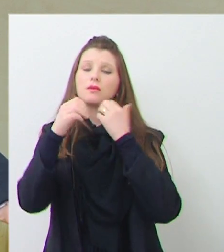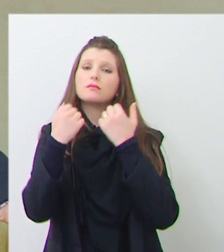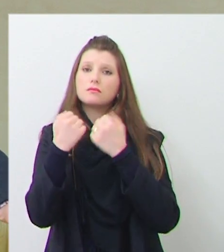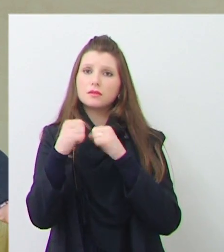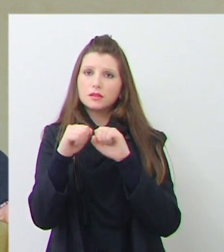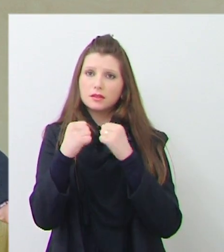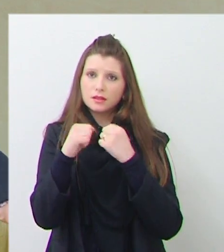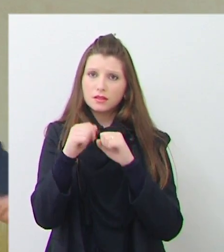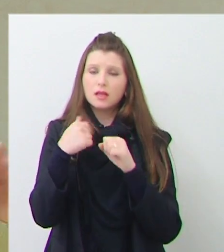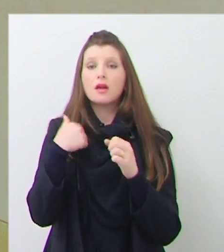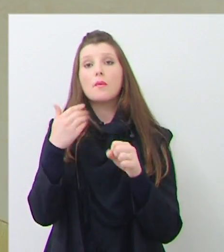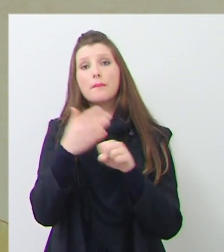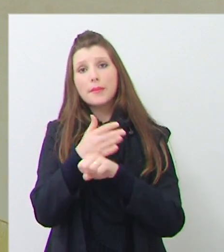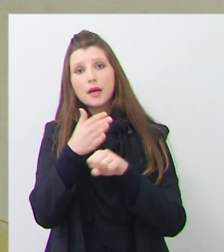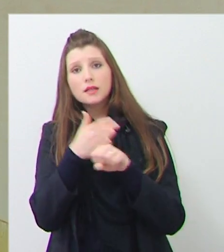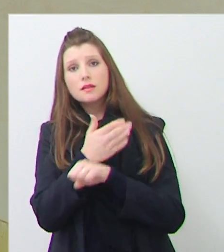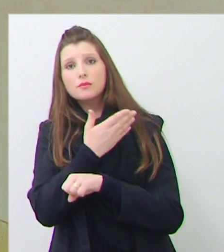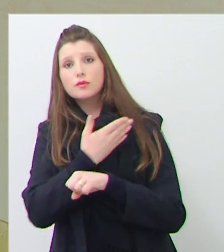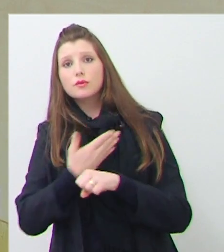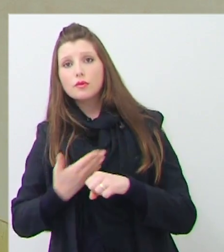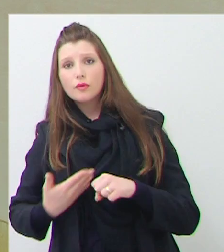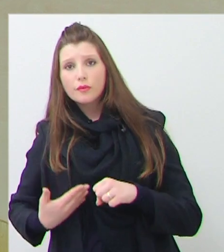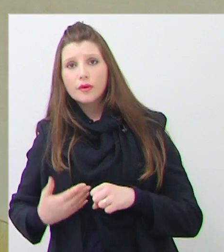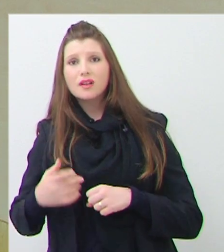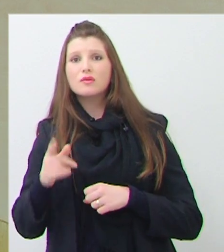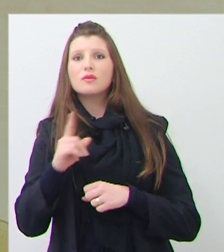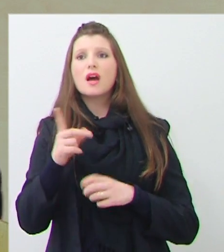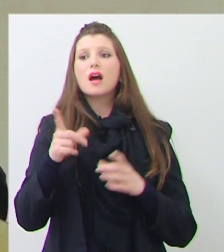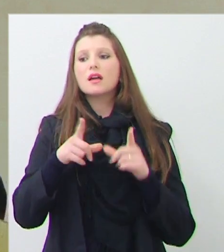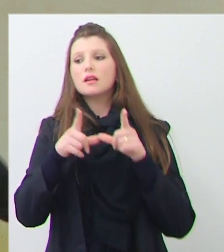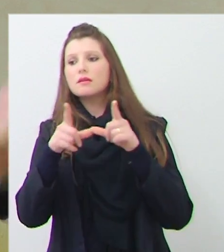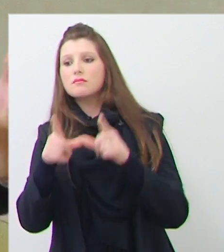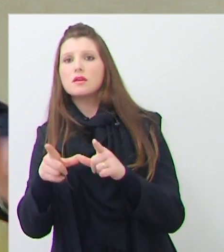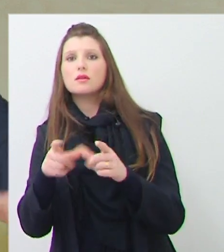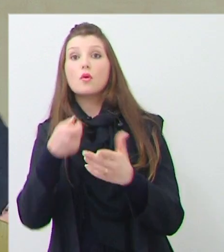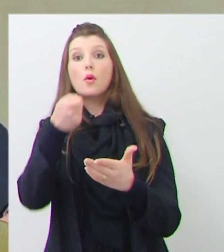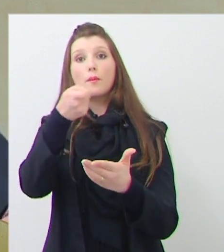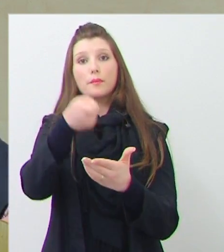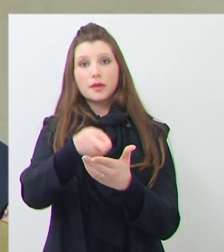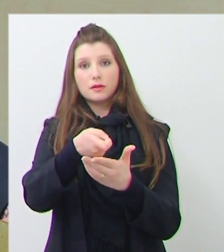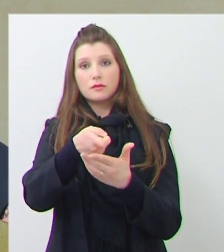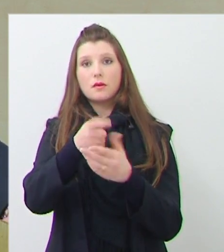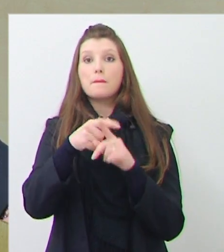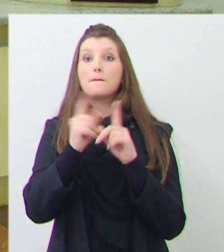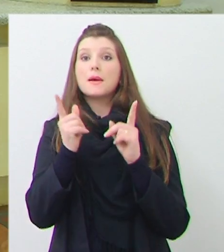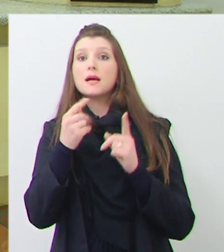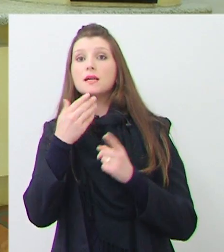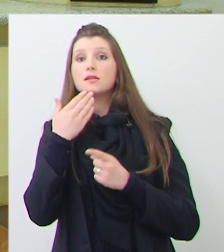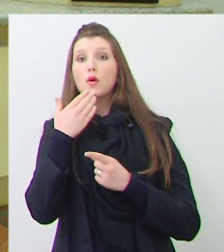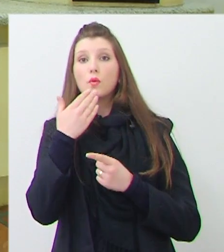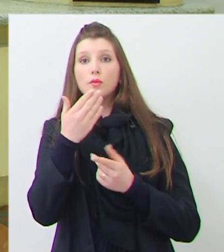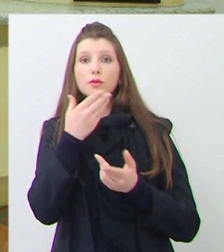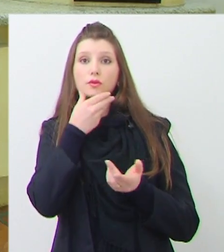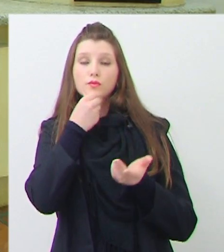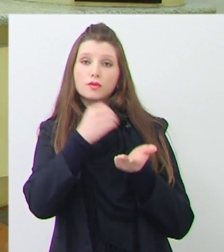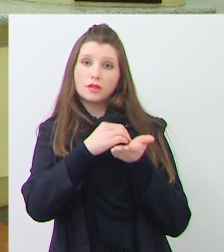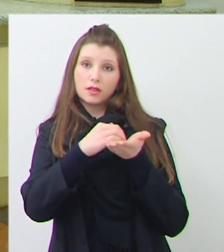governo, e não é costume colocar um requerimento cobrando, mas eu procurei o secretário também.